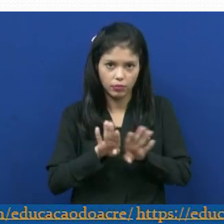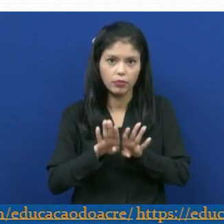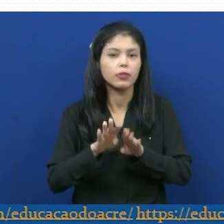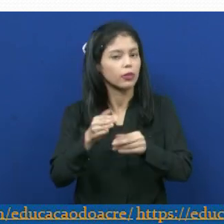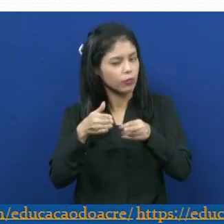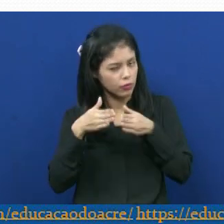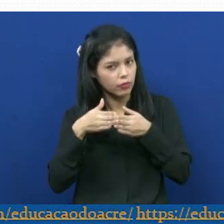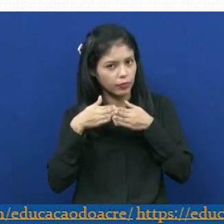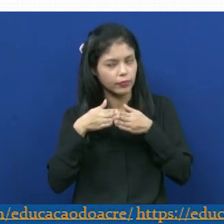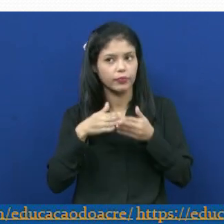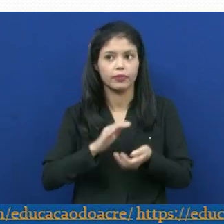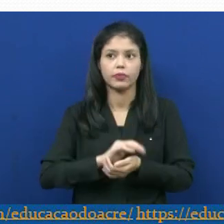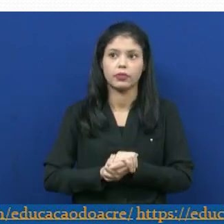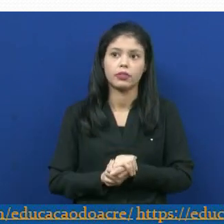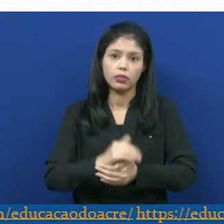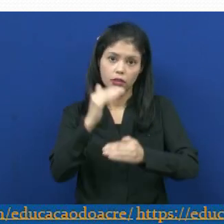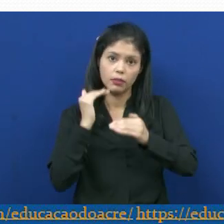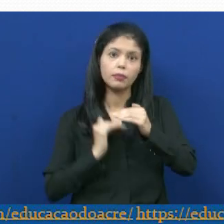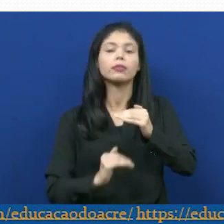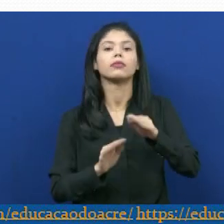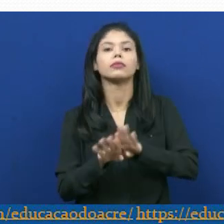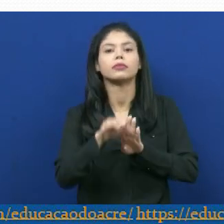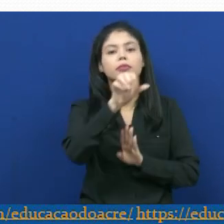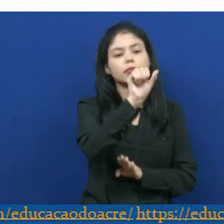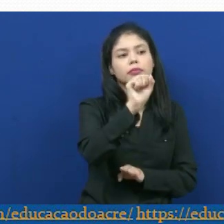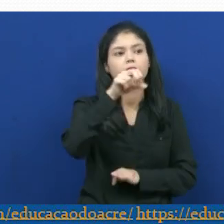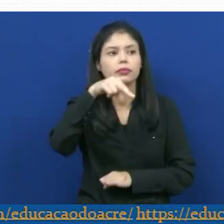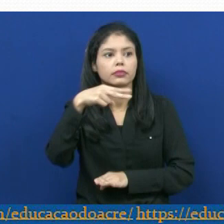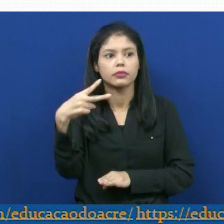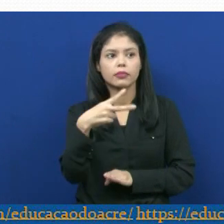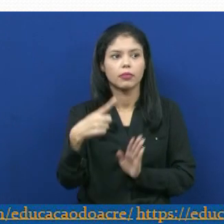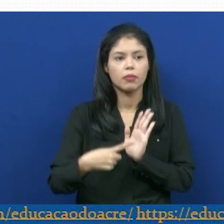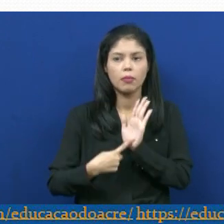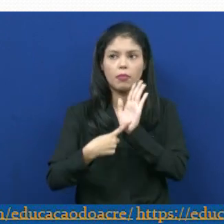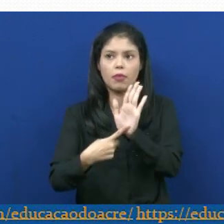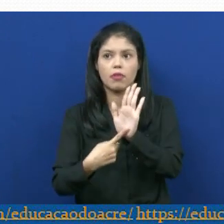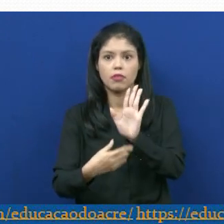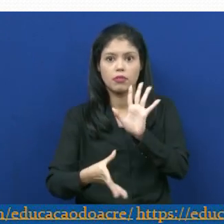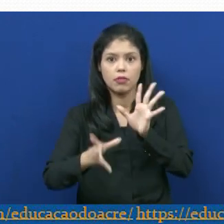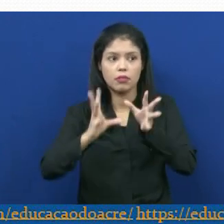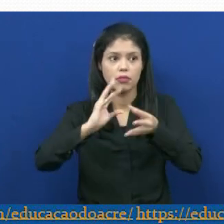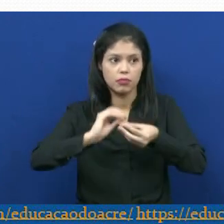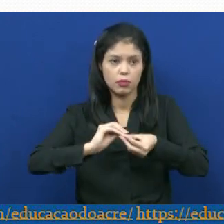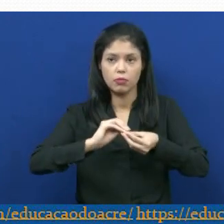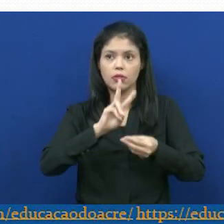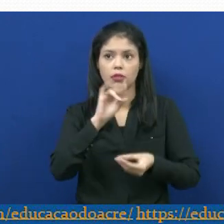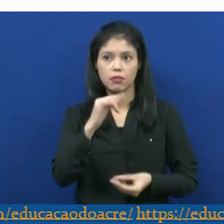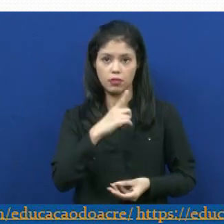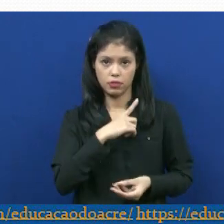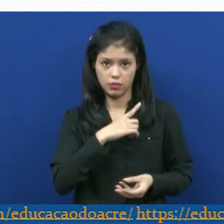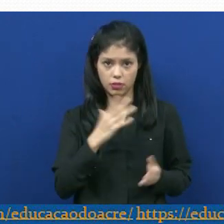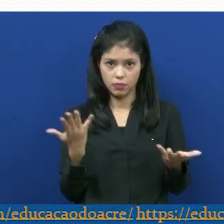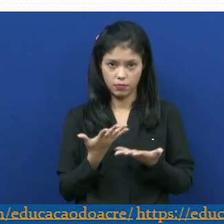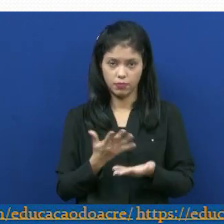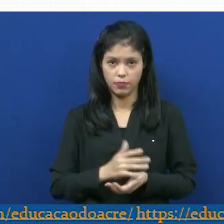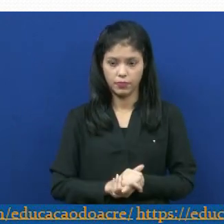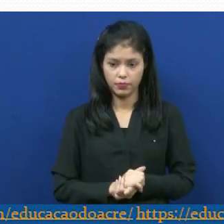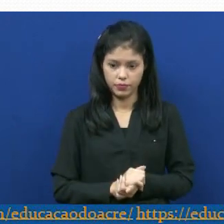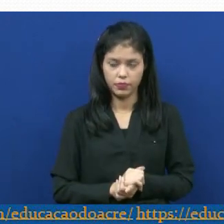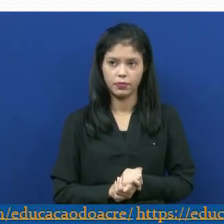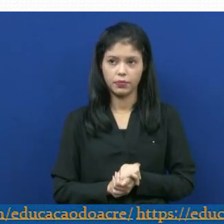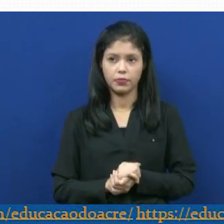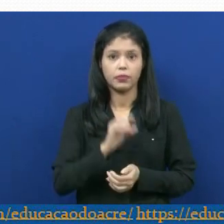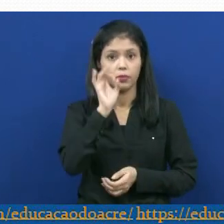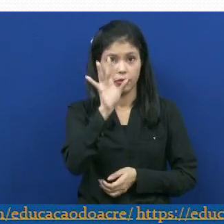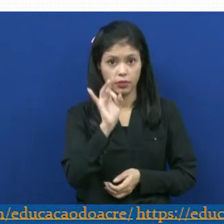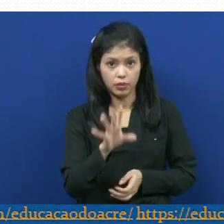gentileza. E embaixo aí nós temos Sn, que representa o valor dessa soma, que é o que nós vamos descobrir agora.